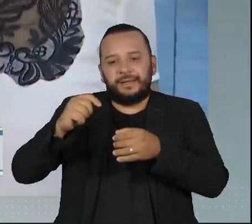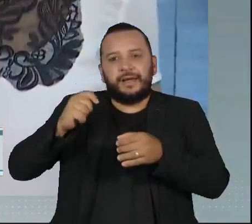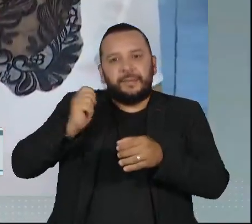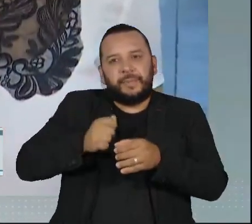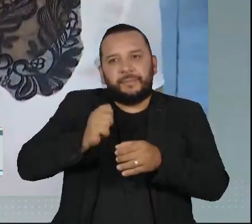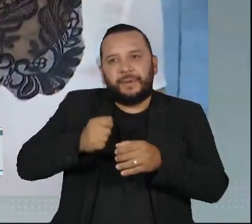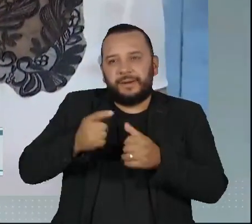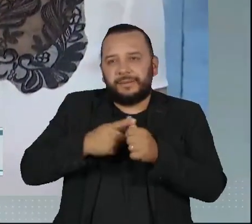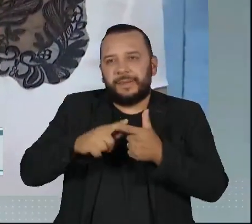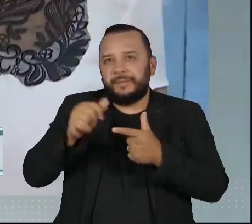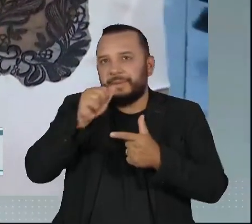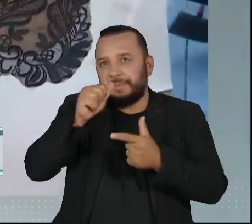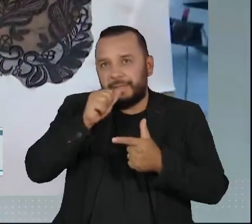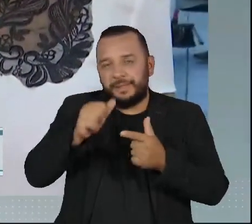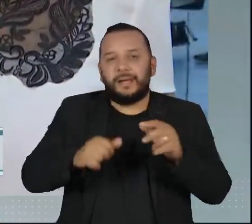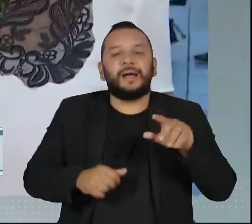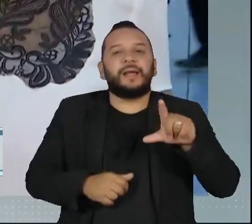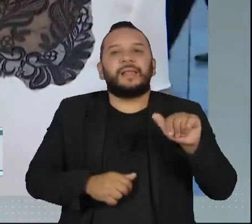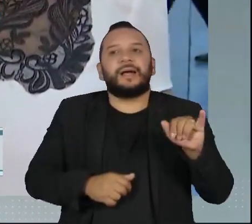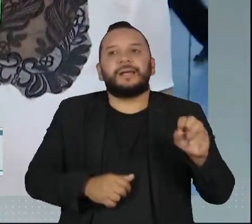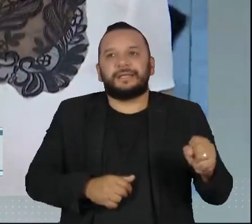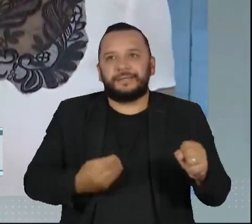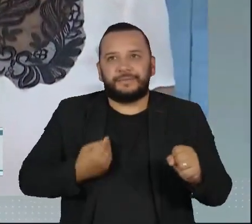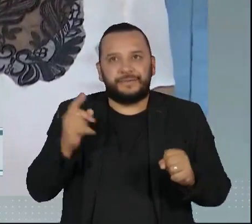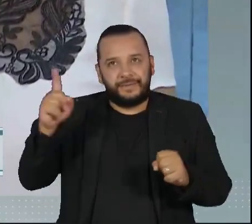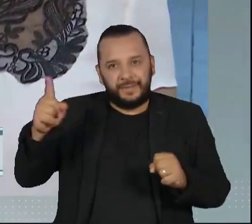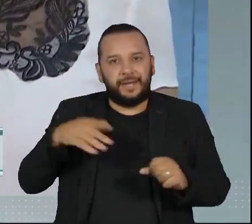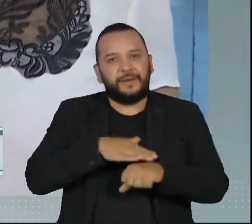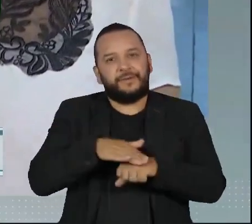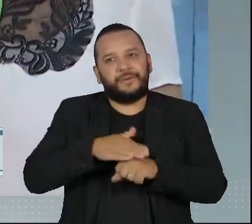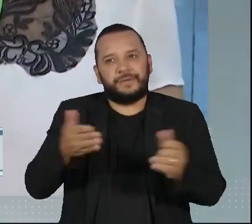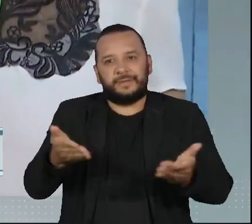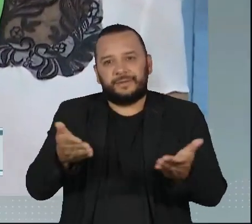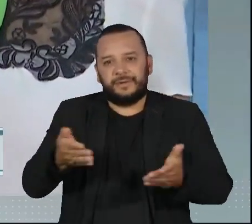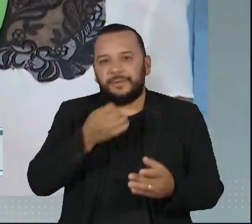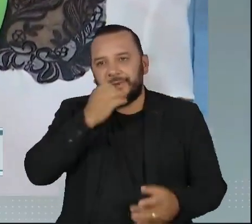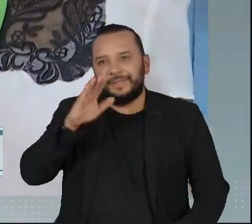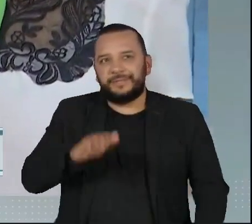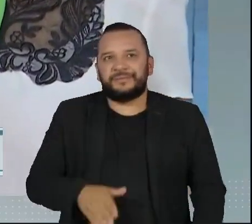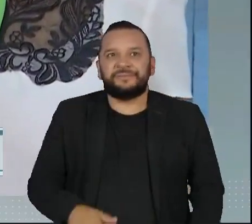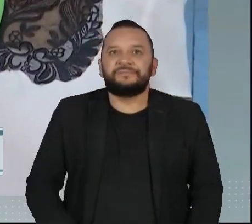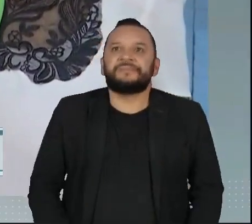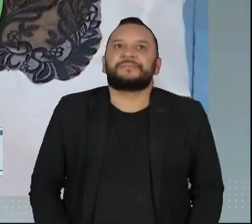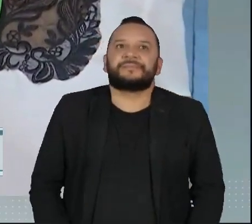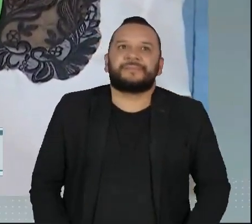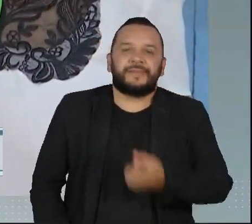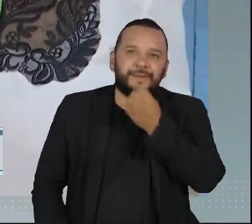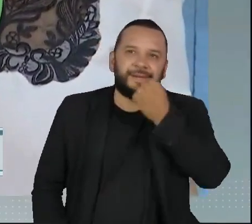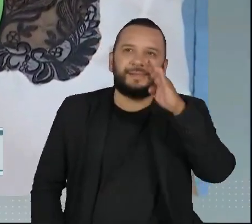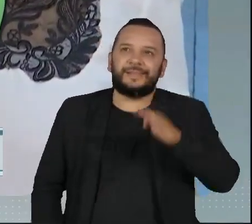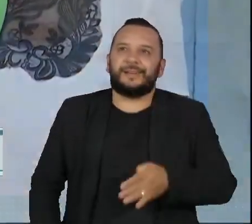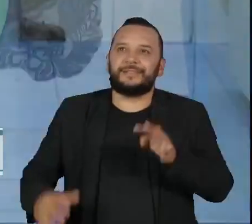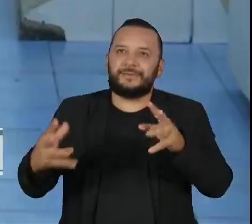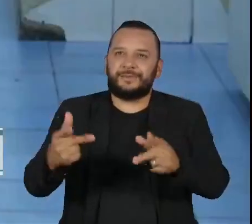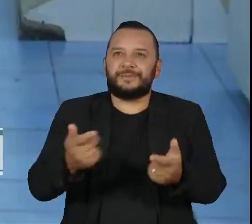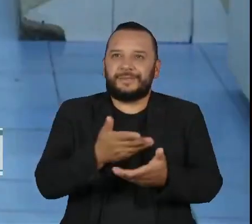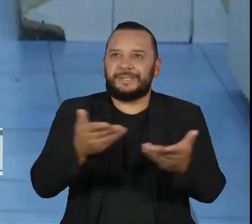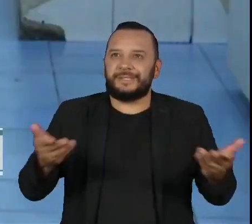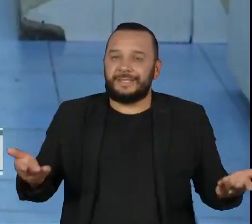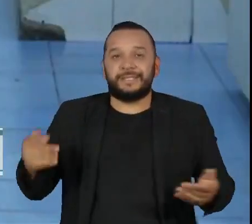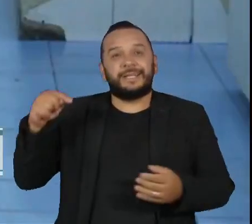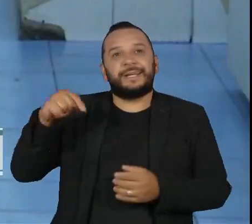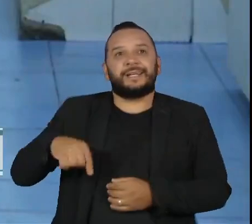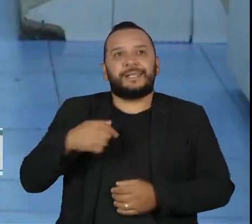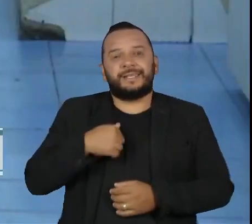lá e fala com a gente agora. Boa tarde, Laís. Boa tarde, Joyce. Boa tarde para todo mundo. Realmente aqui na